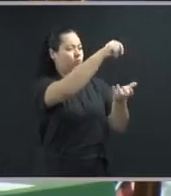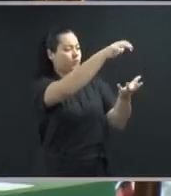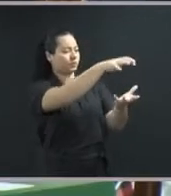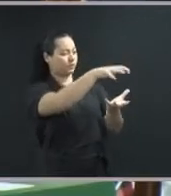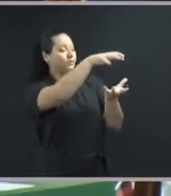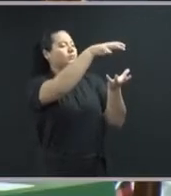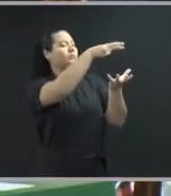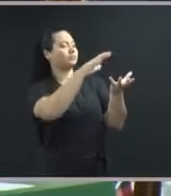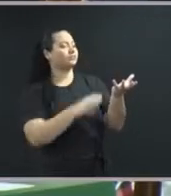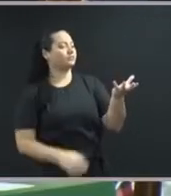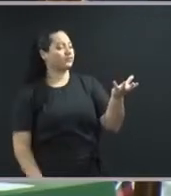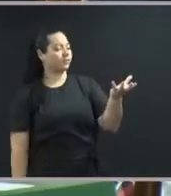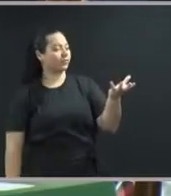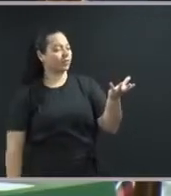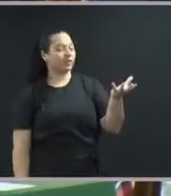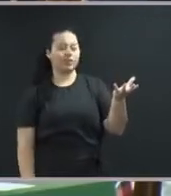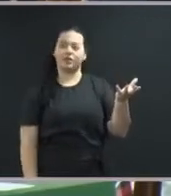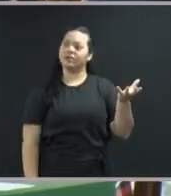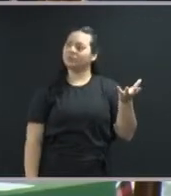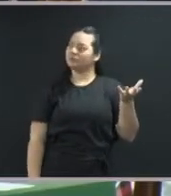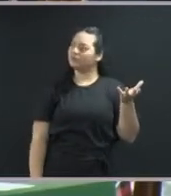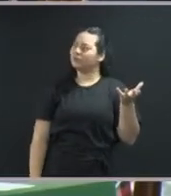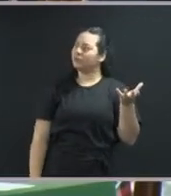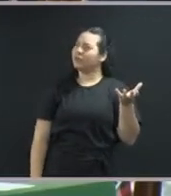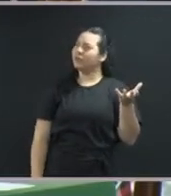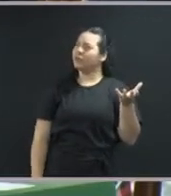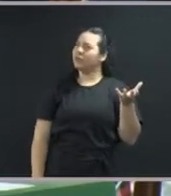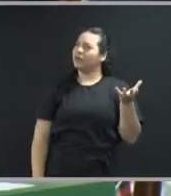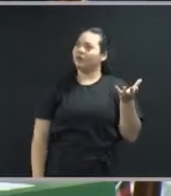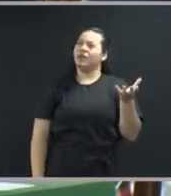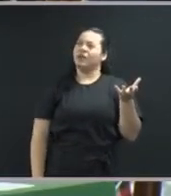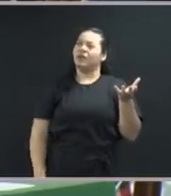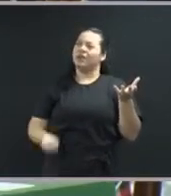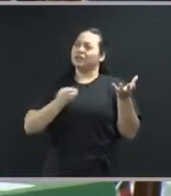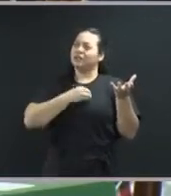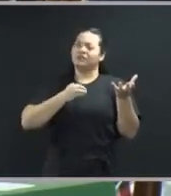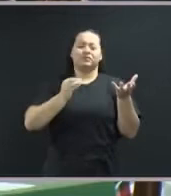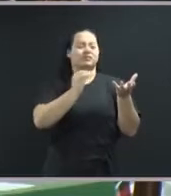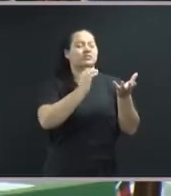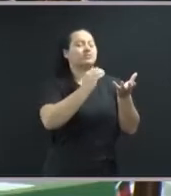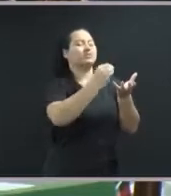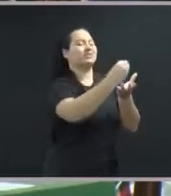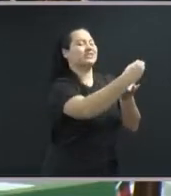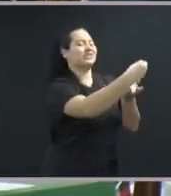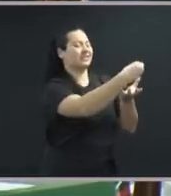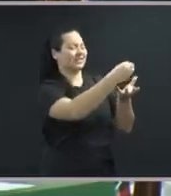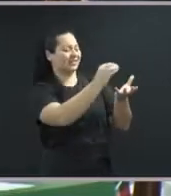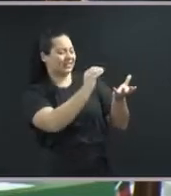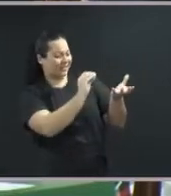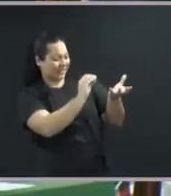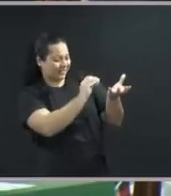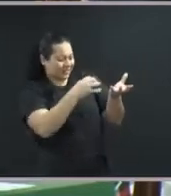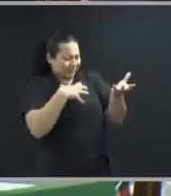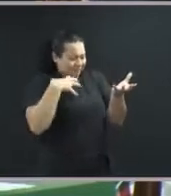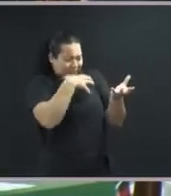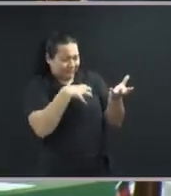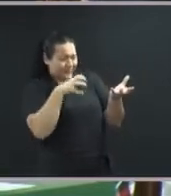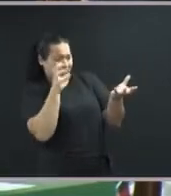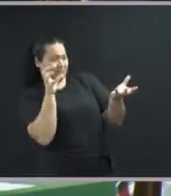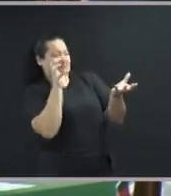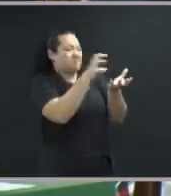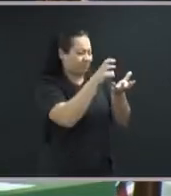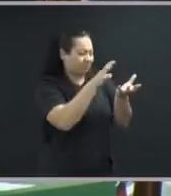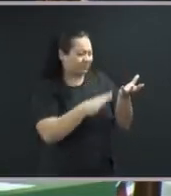imagina se Adão e Eva não tivessem pecado. Mas, por outro lado, O inimigo de nossas almas, que